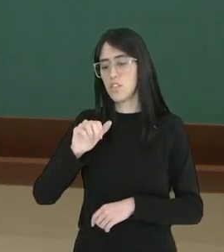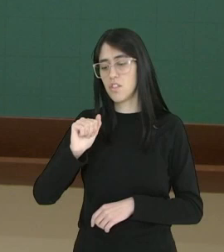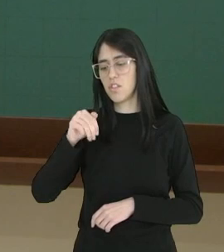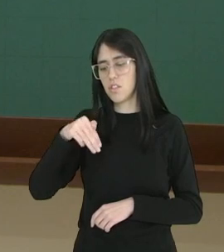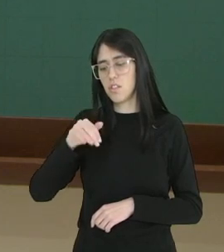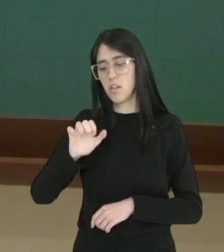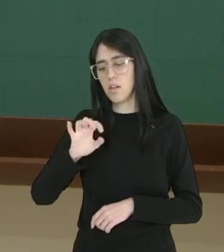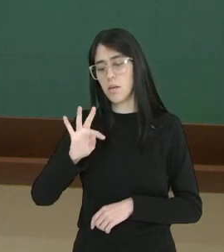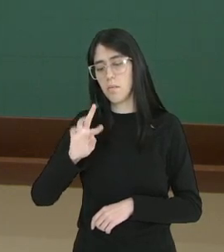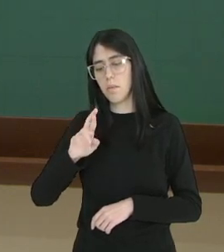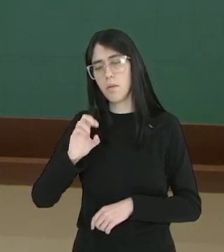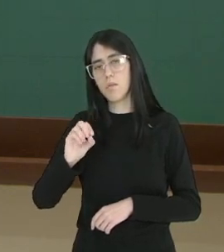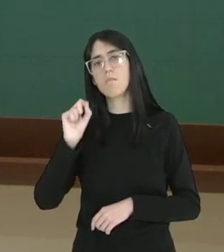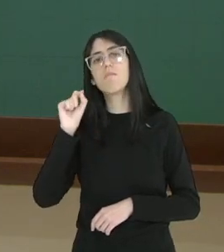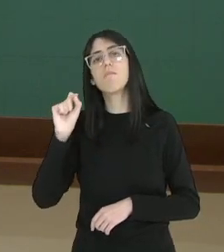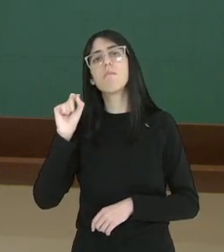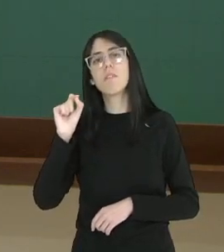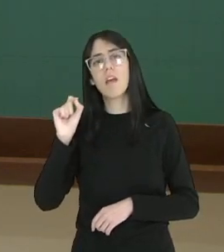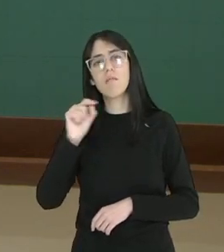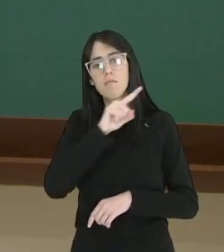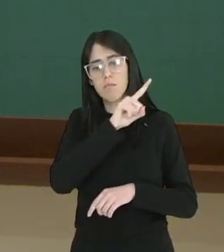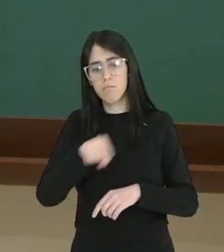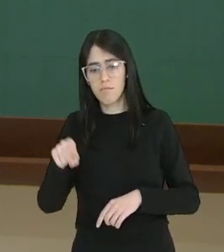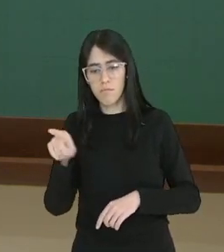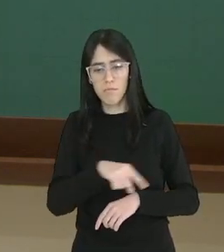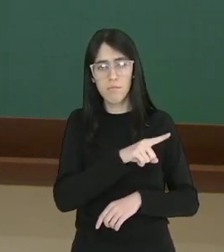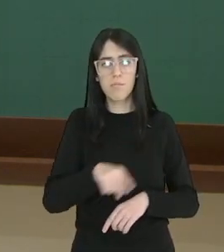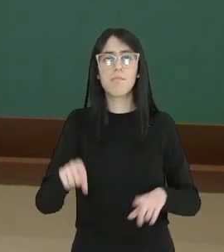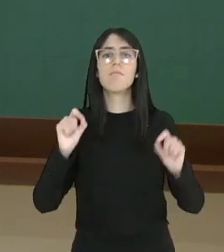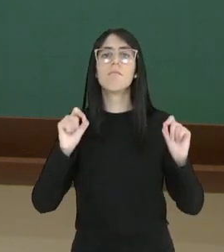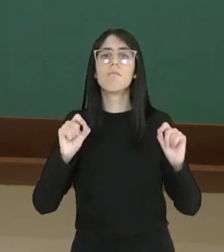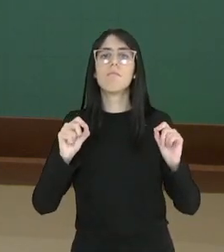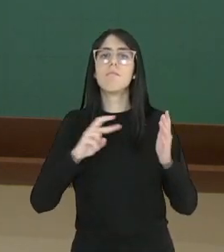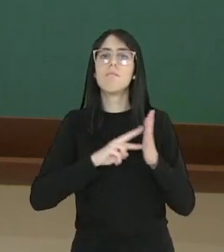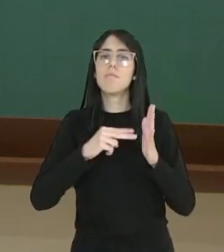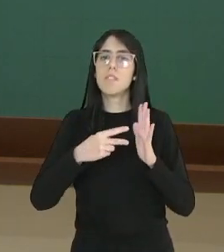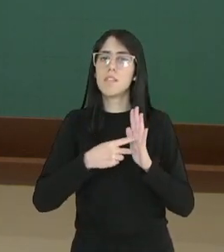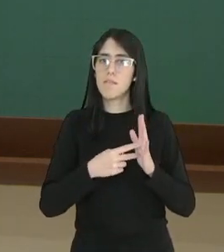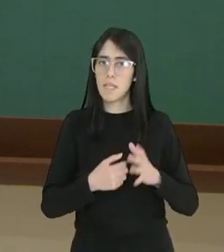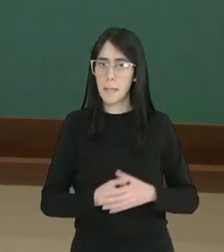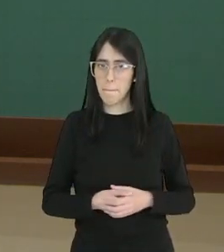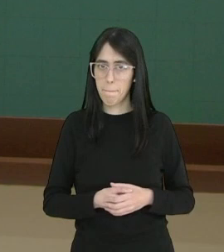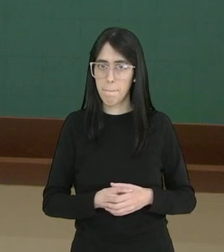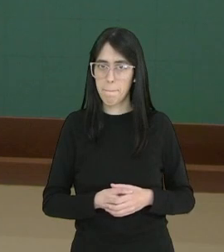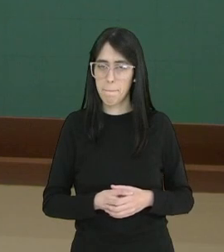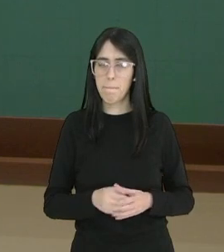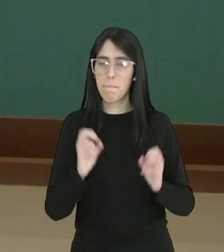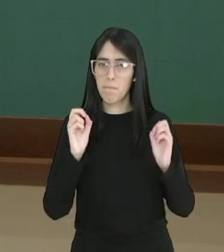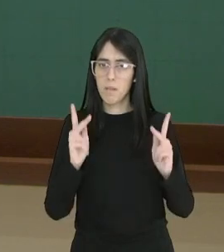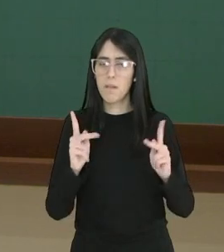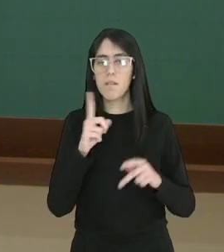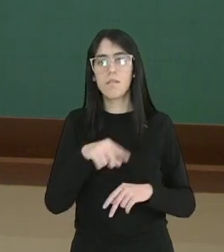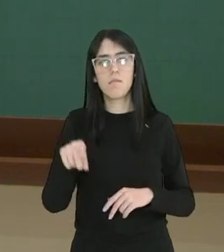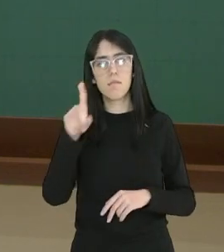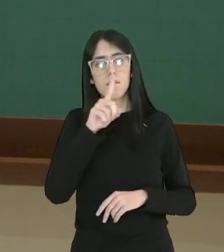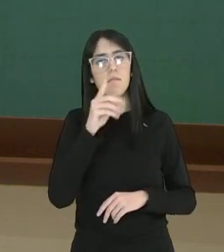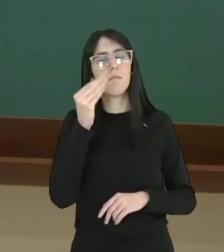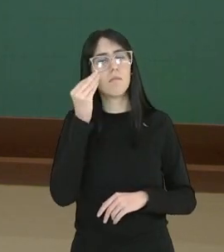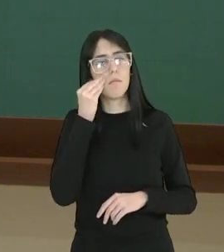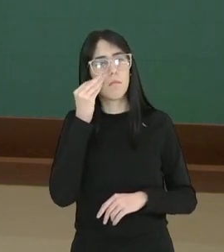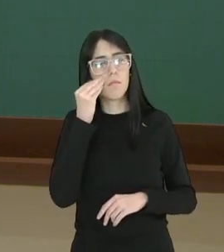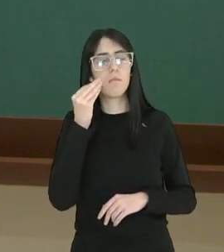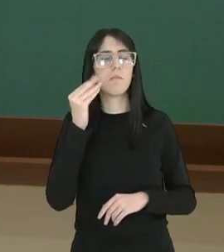E letra C. Quais segmentos representam diâmetros? Então, dá uma olhadinha lá